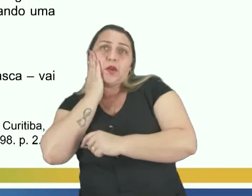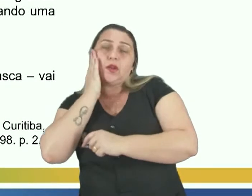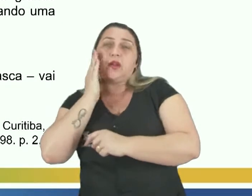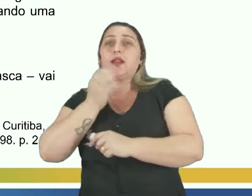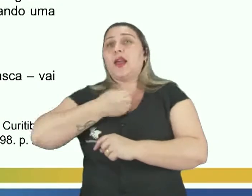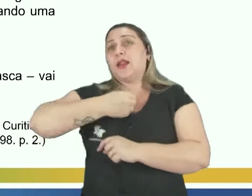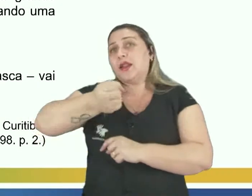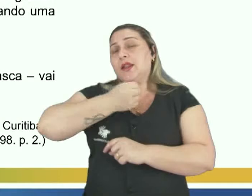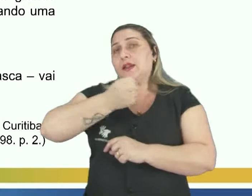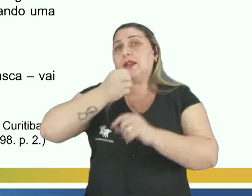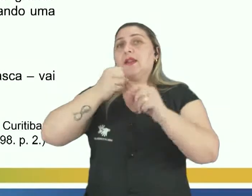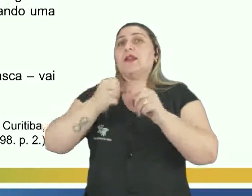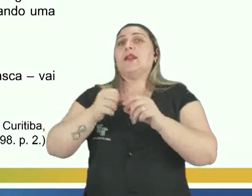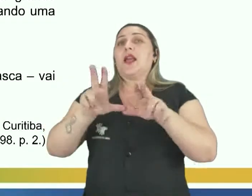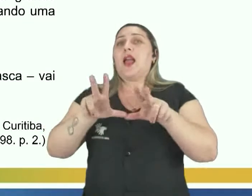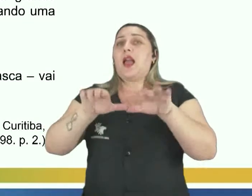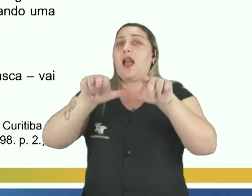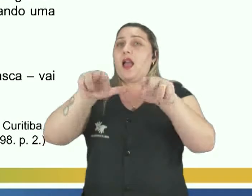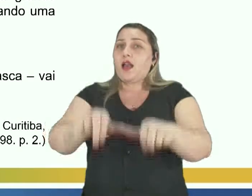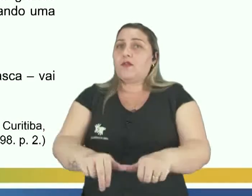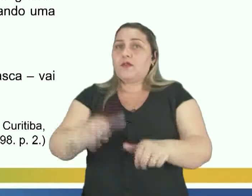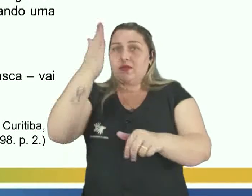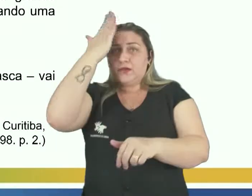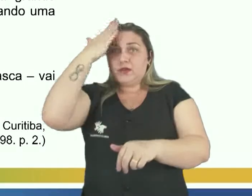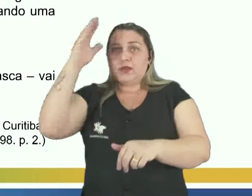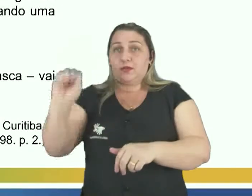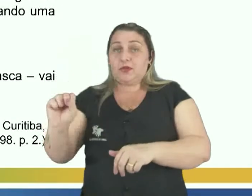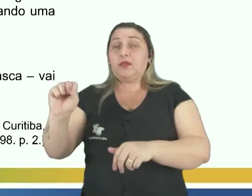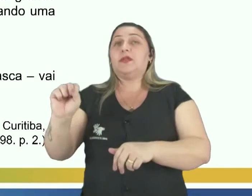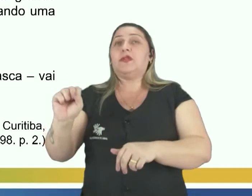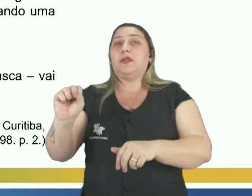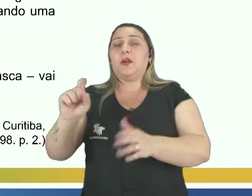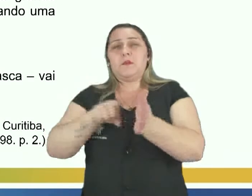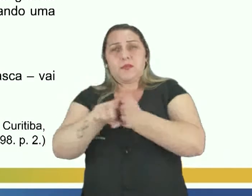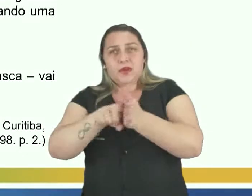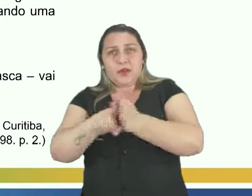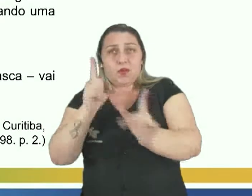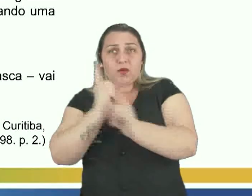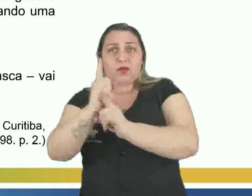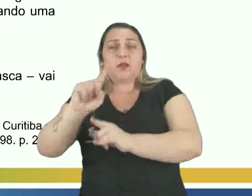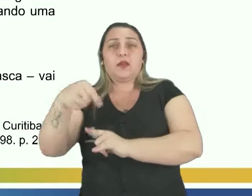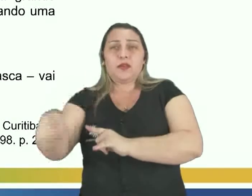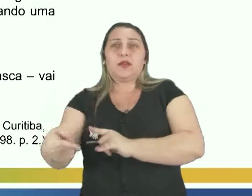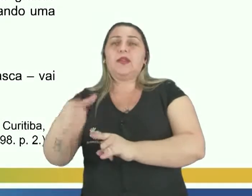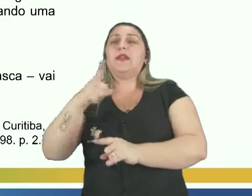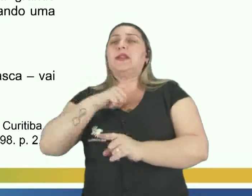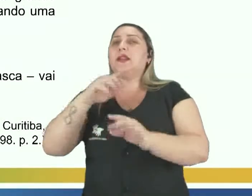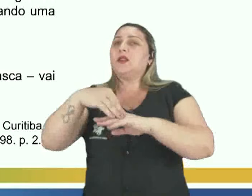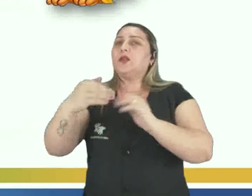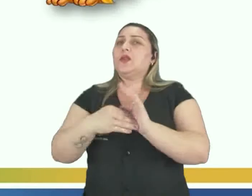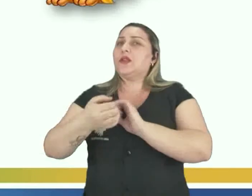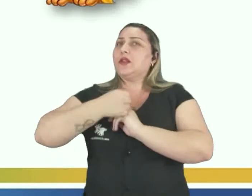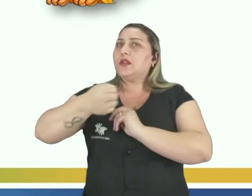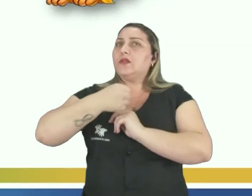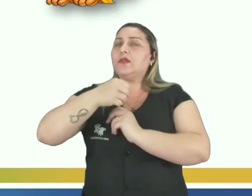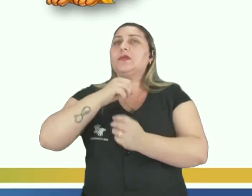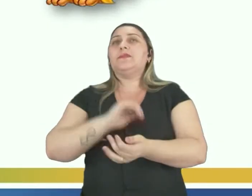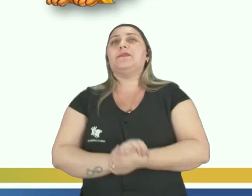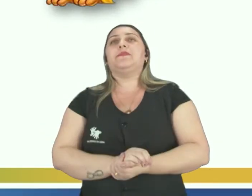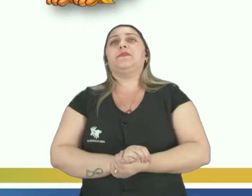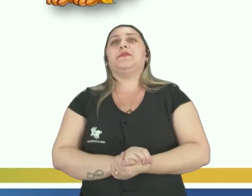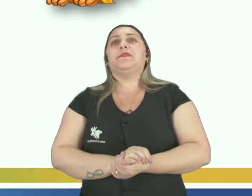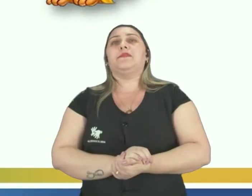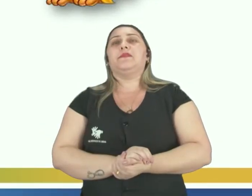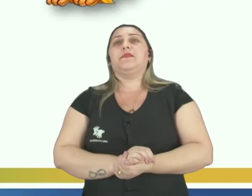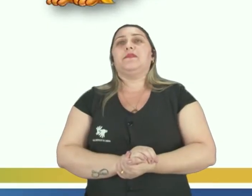da entrevista da Ave da Sabedoria, que vocês podem pesquisar e achar o restante. E lá tem toda essa entrevista com a coruja. A